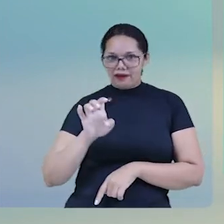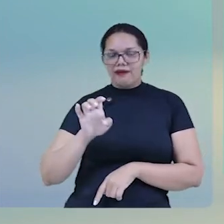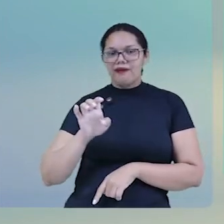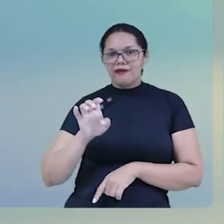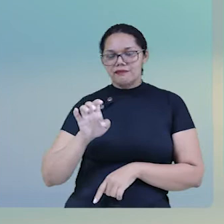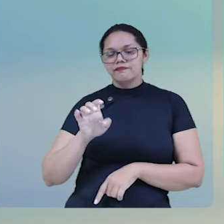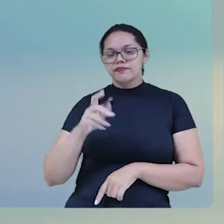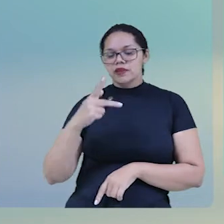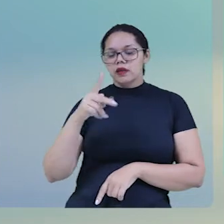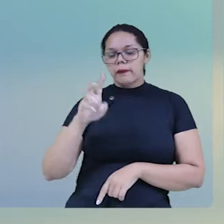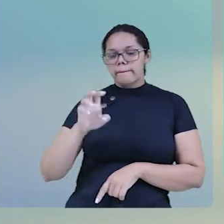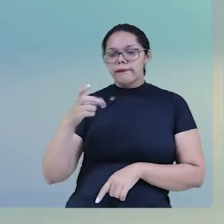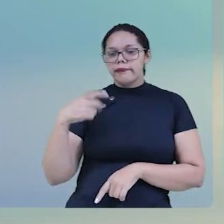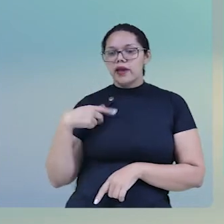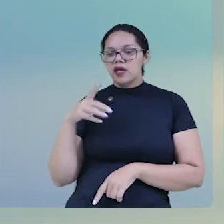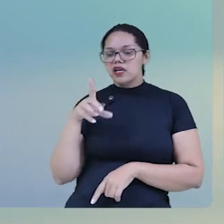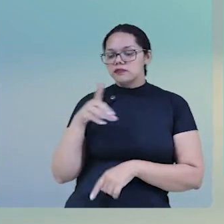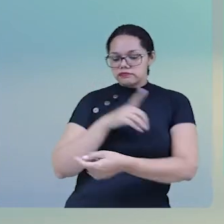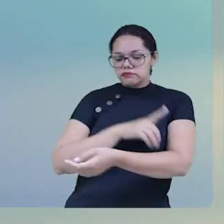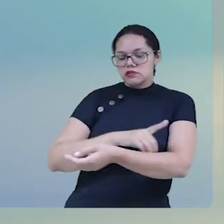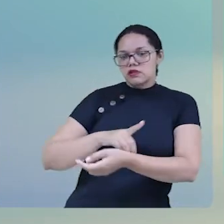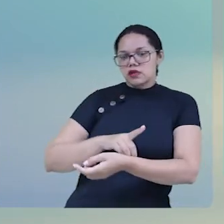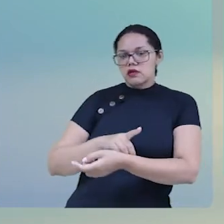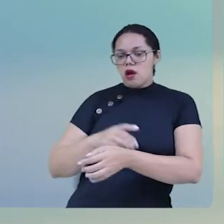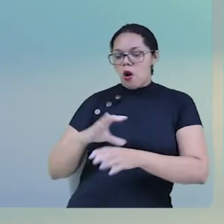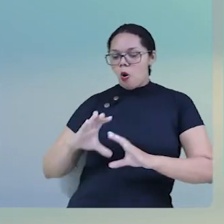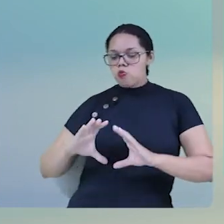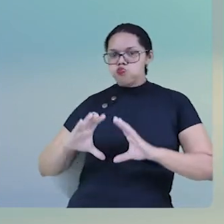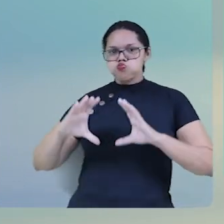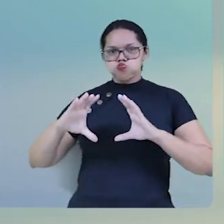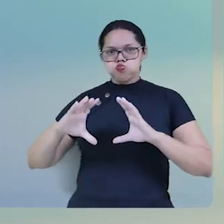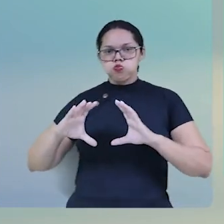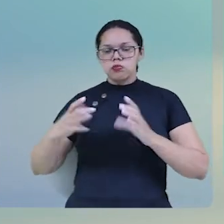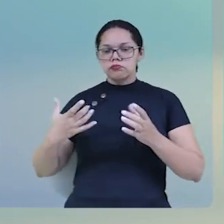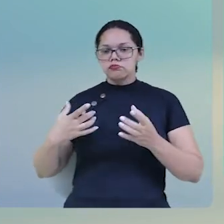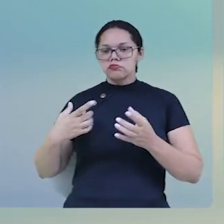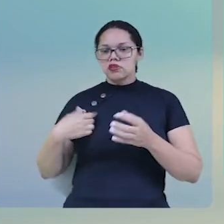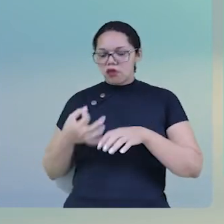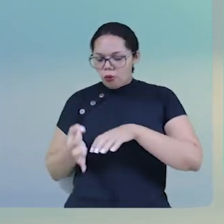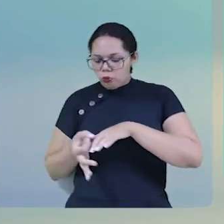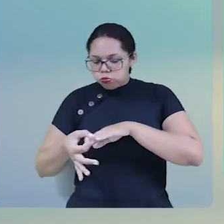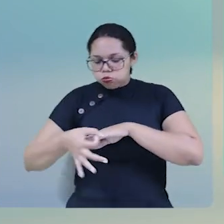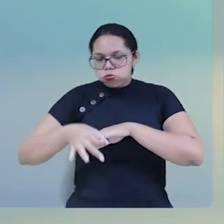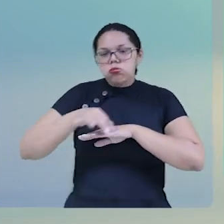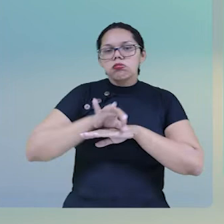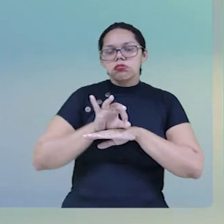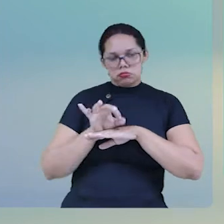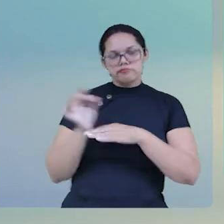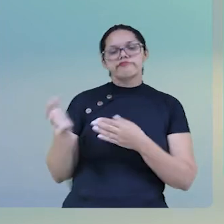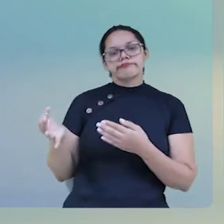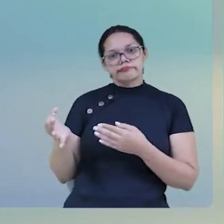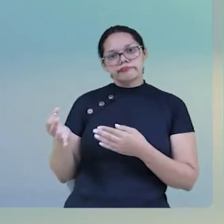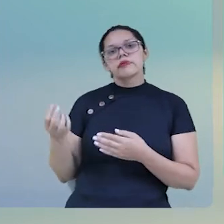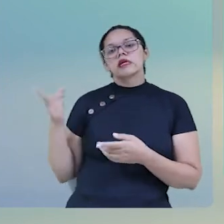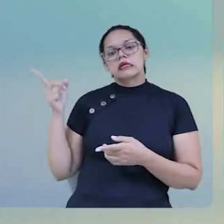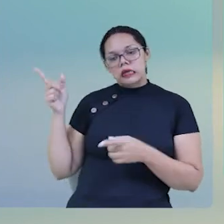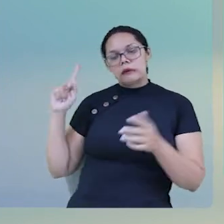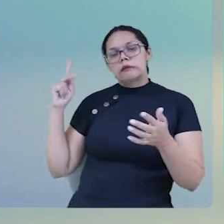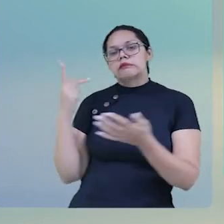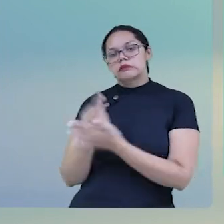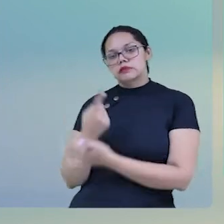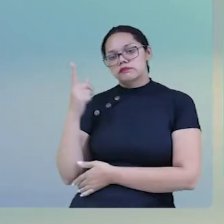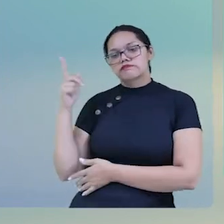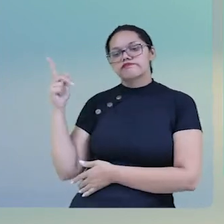diabético, né? Um pé com algumas lesões, um pé inchado, que também são sintomas